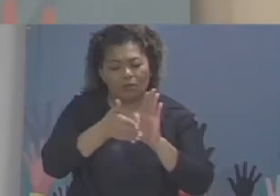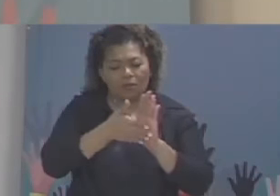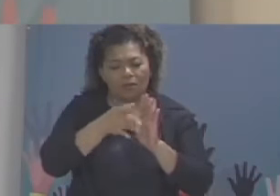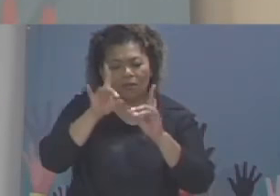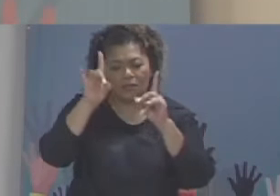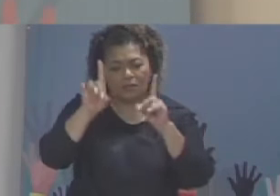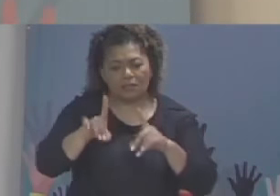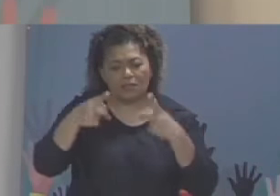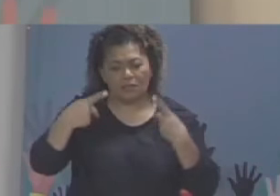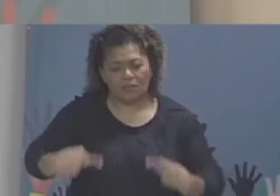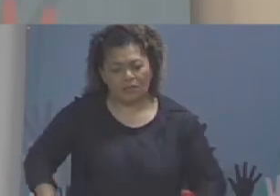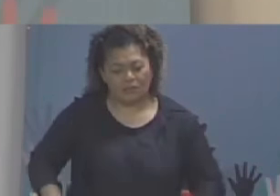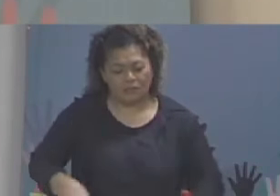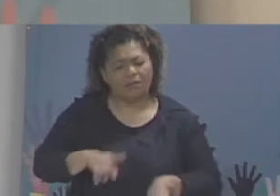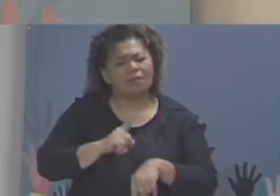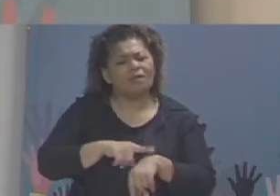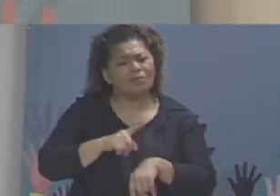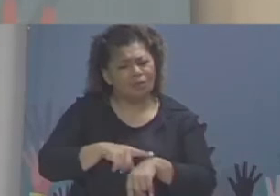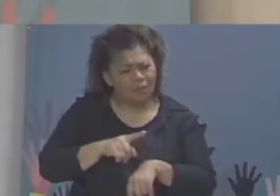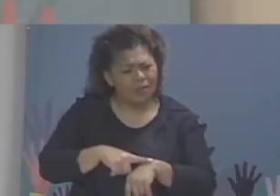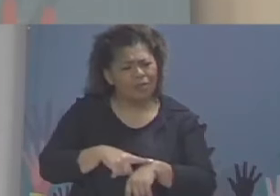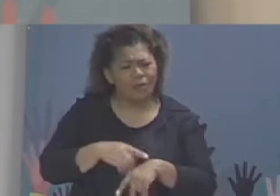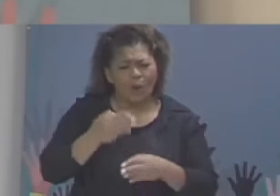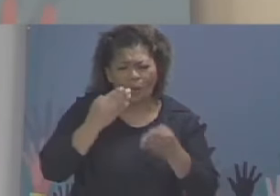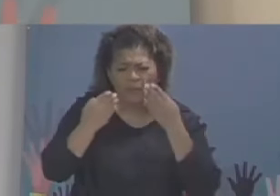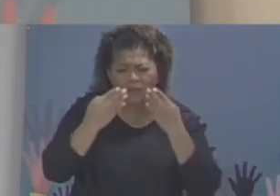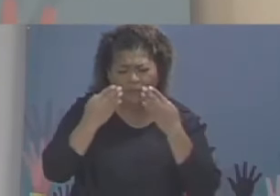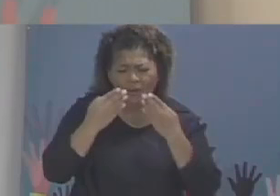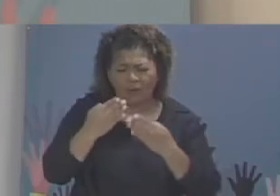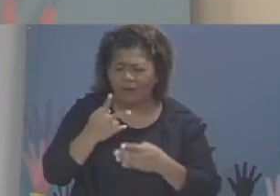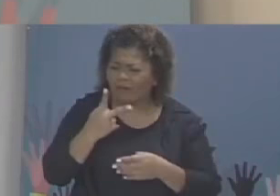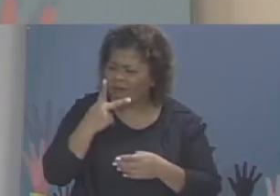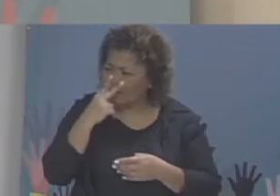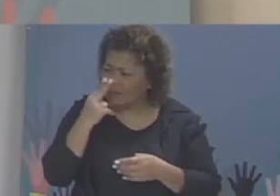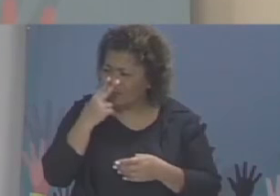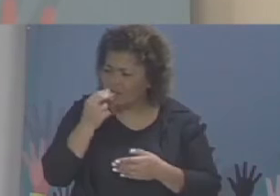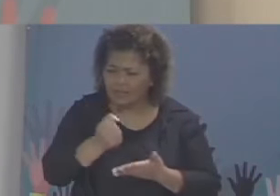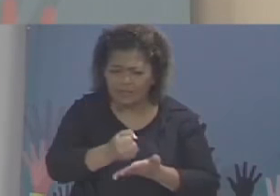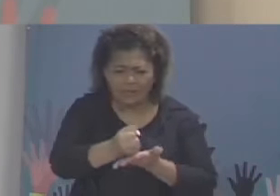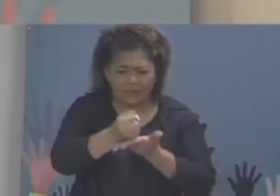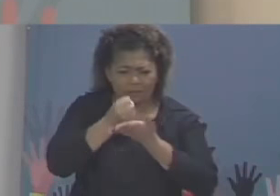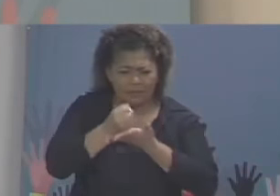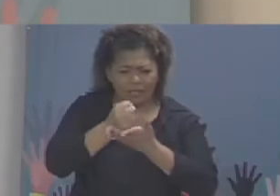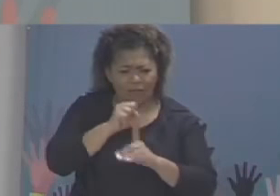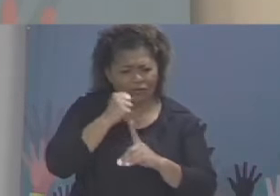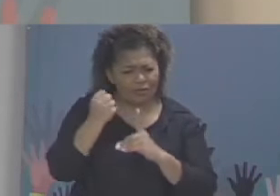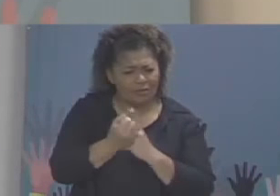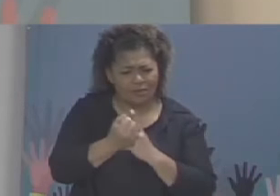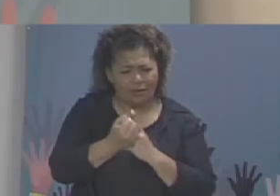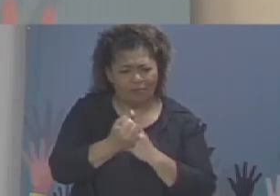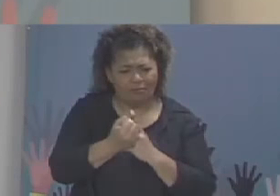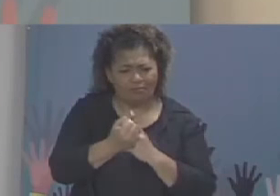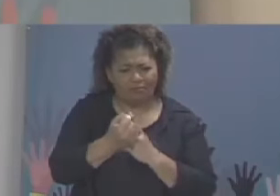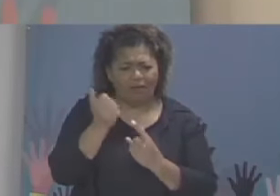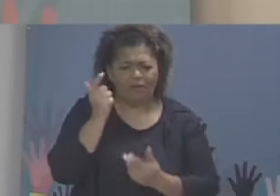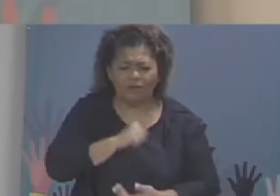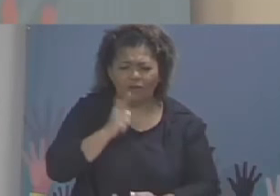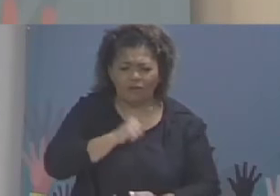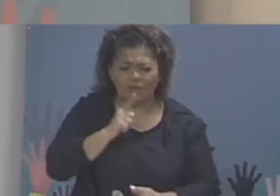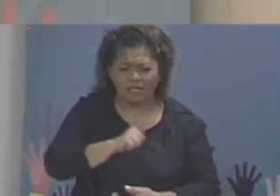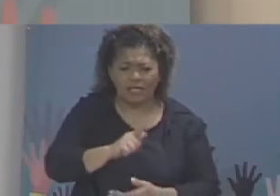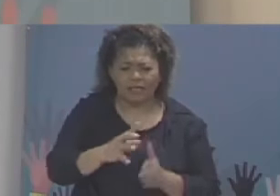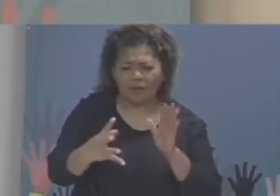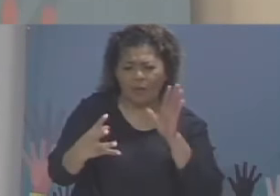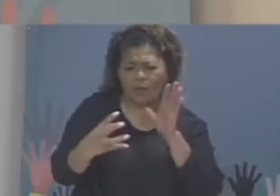Nesse momento, o psicólogo acaba sendo muito confundido com assistente social. Nesse momento, o psicólogo não consegue ter uma identidade profissional. Em